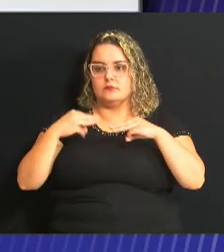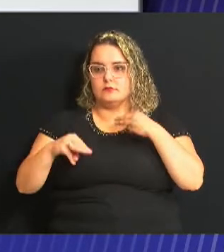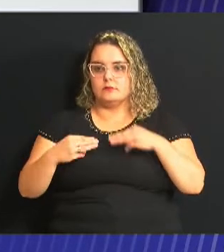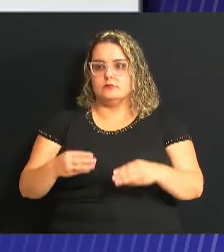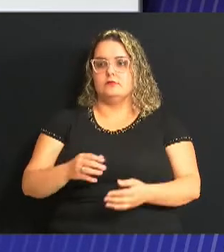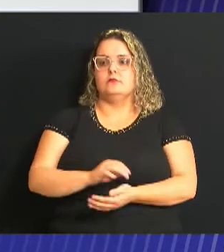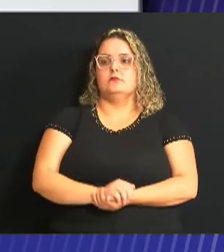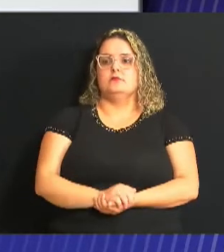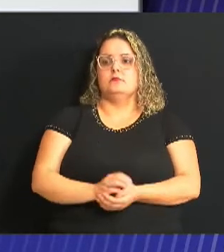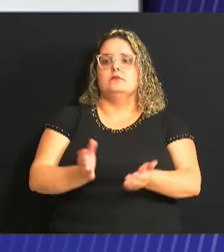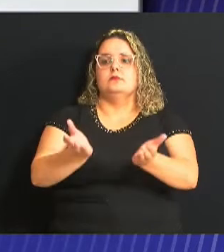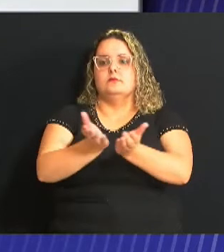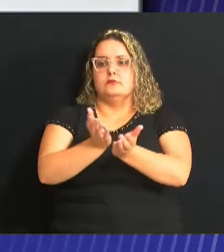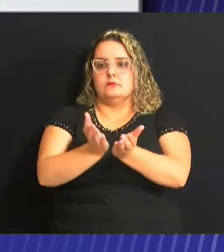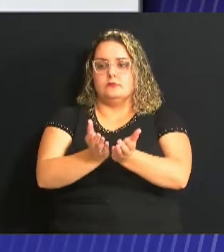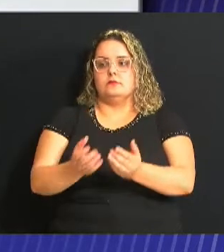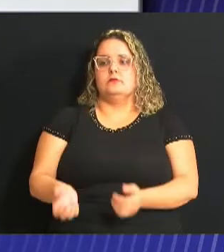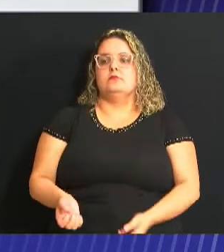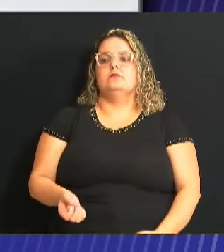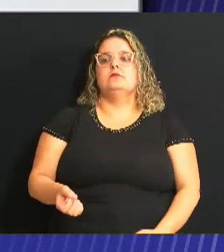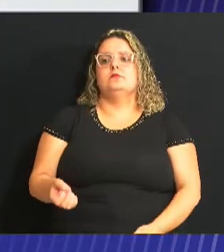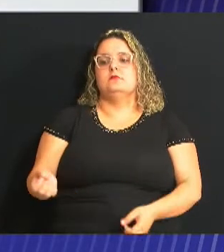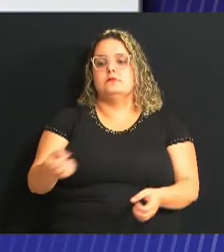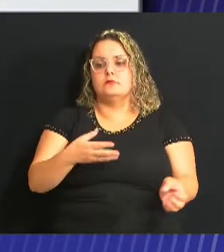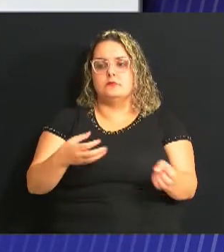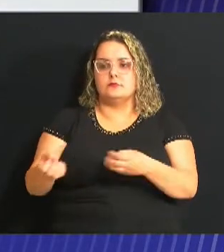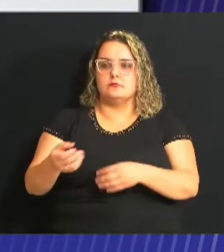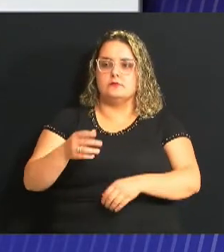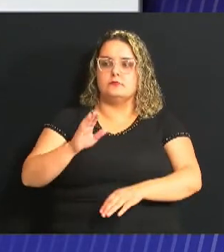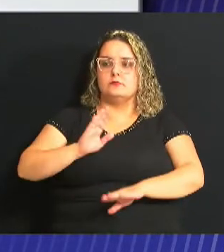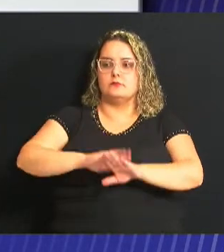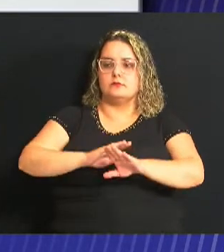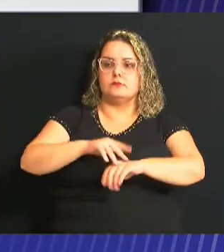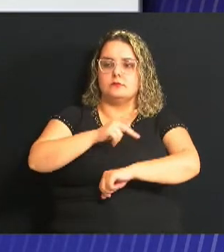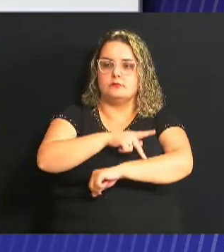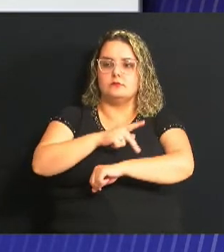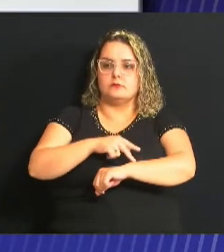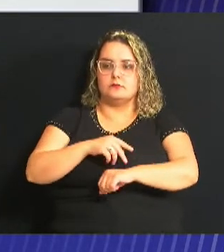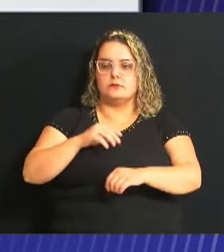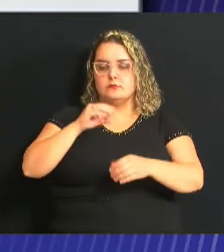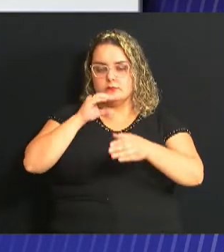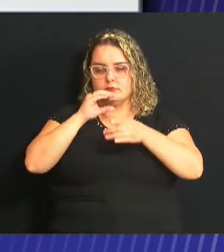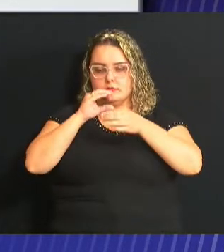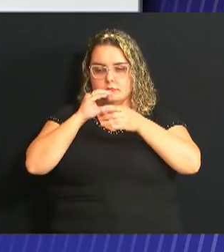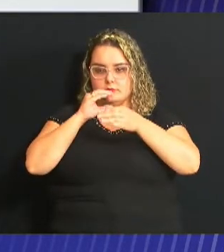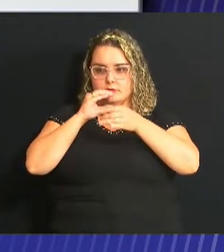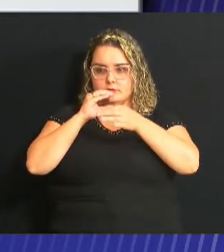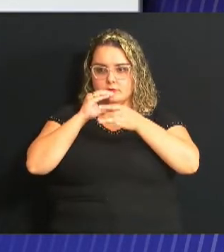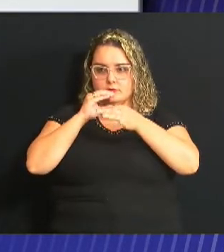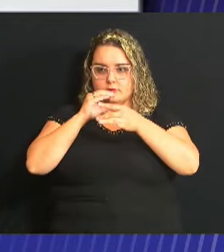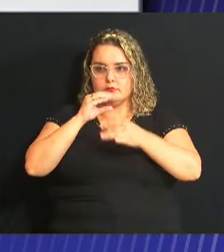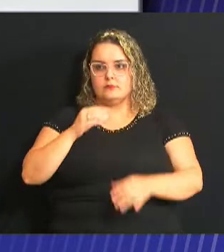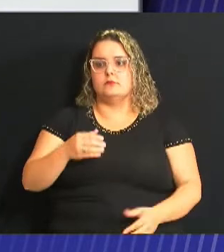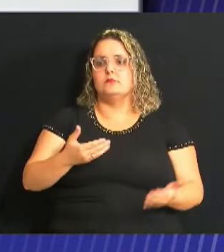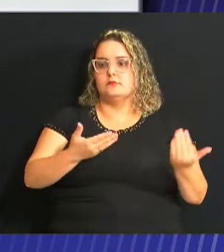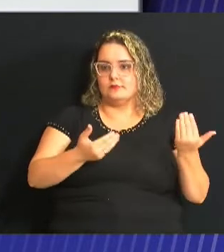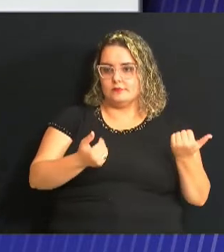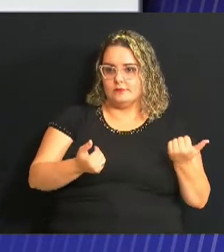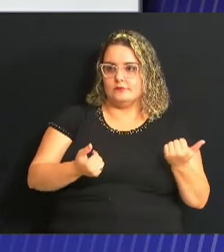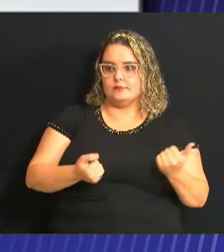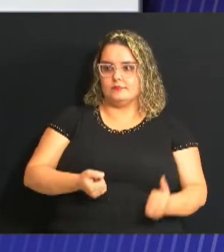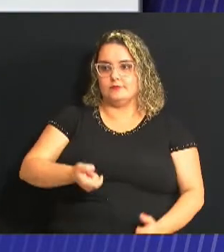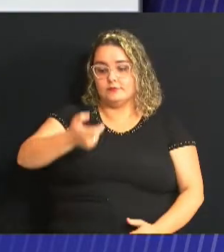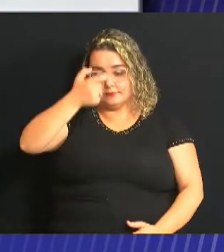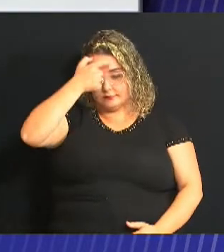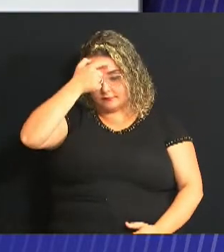música cristã contemporânea e atividades pedagógicas nos trompetes. É um jovem talentoso que vocês